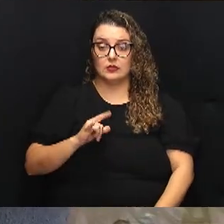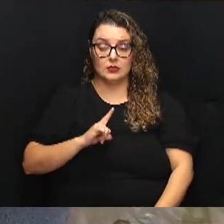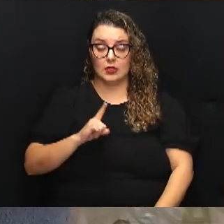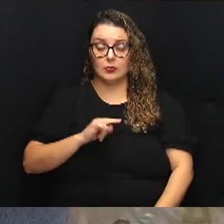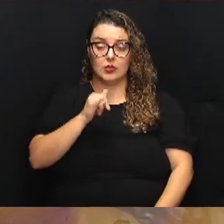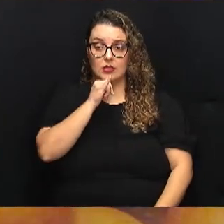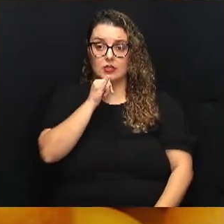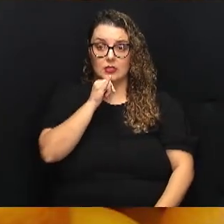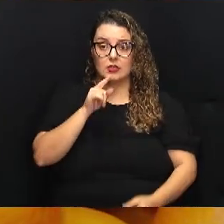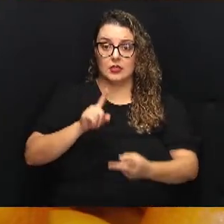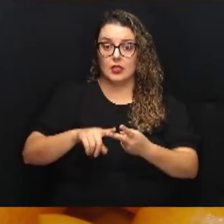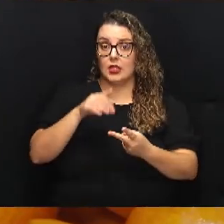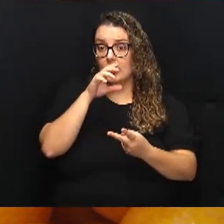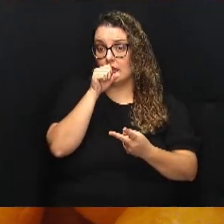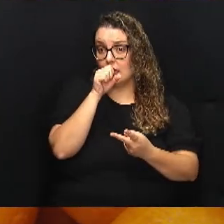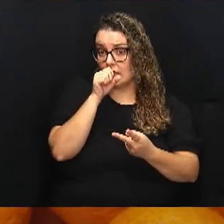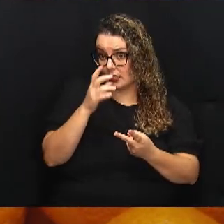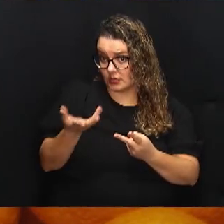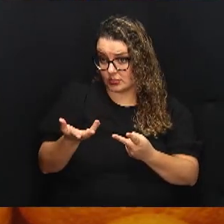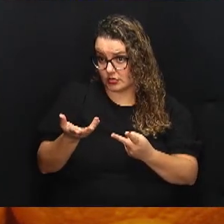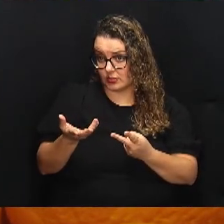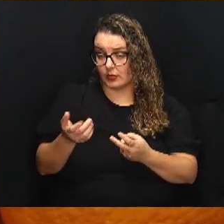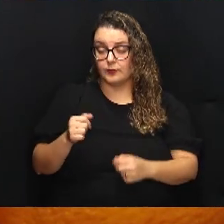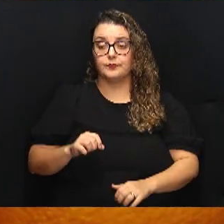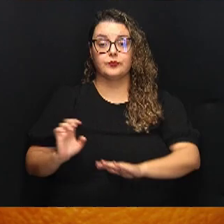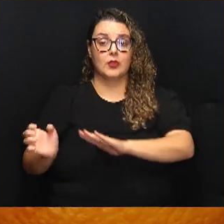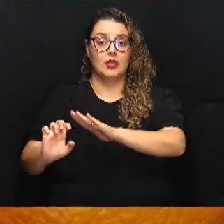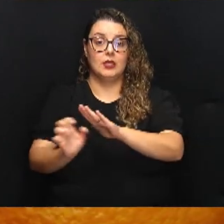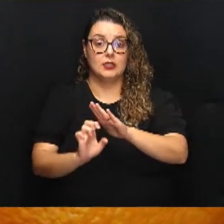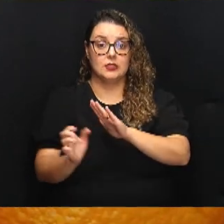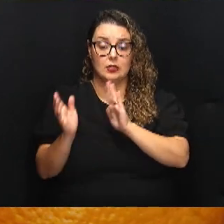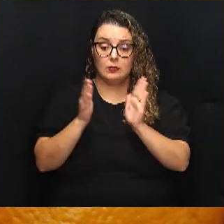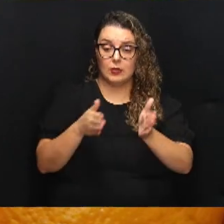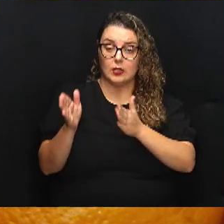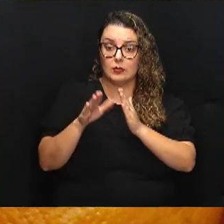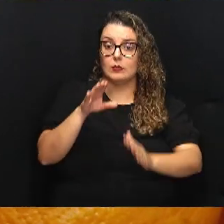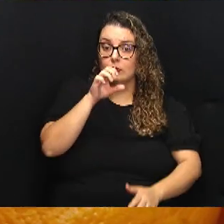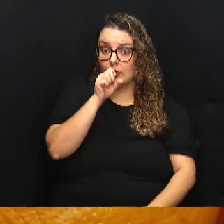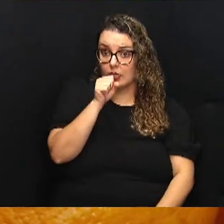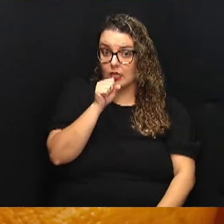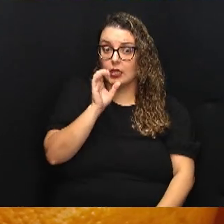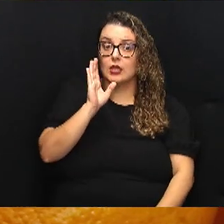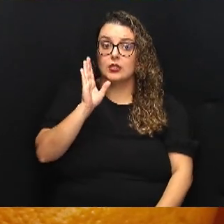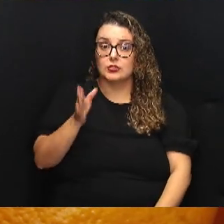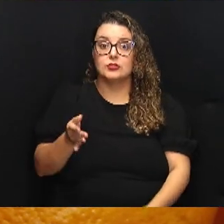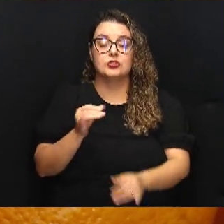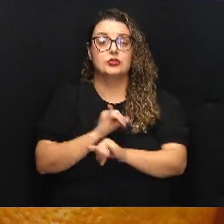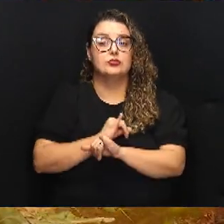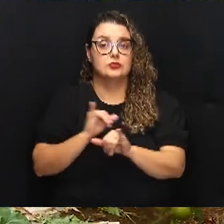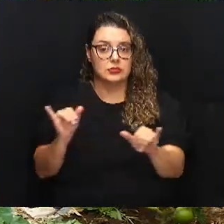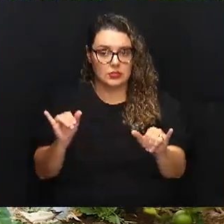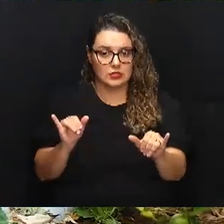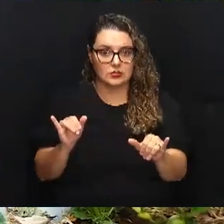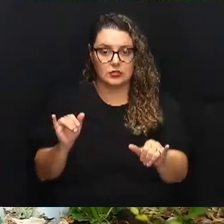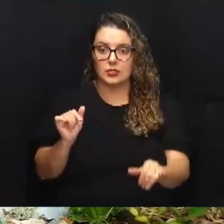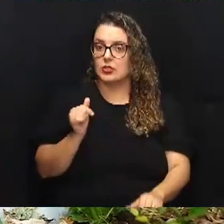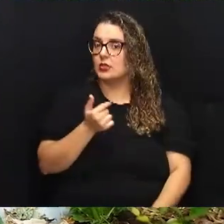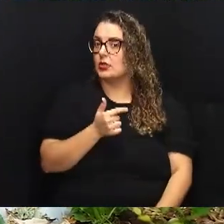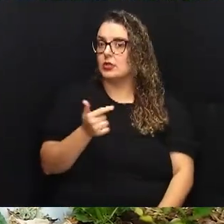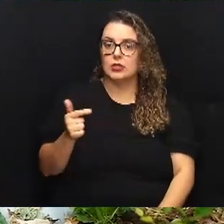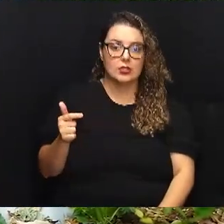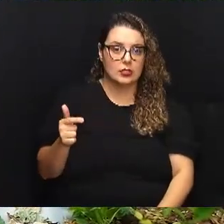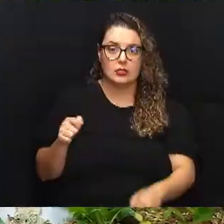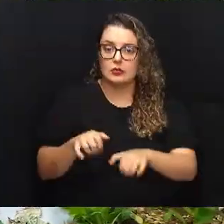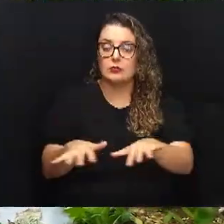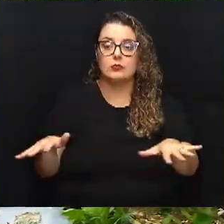setor de laranja. As empresas produtoras de laranja já avisaram que não tem para onde escoar o